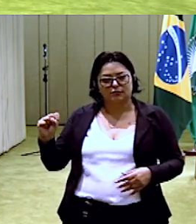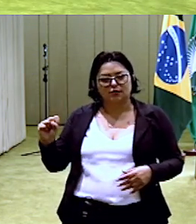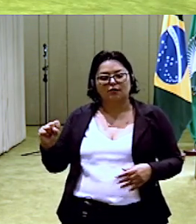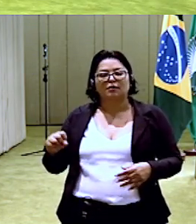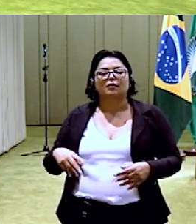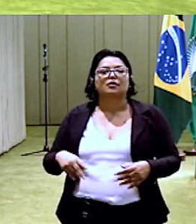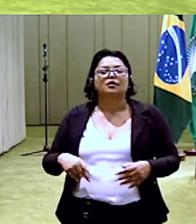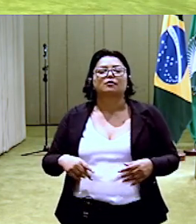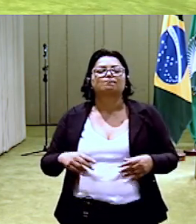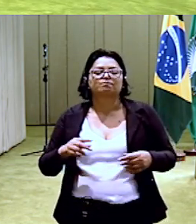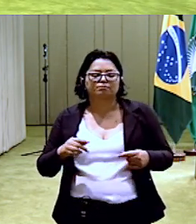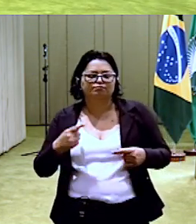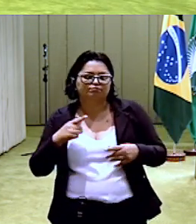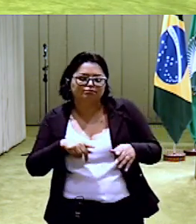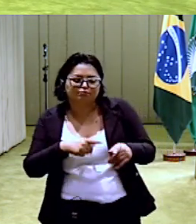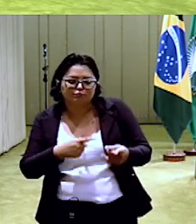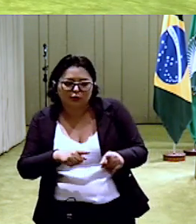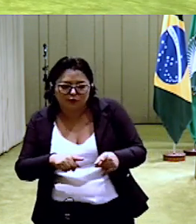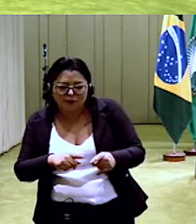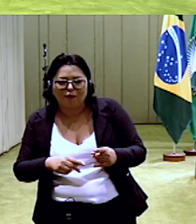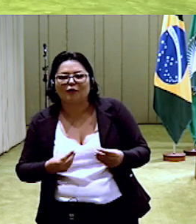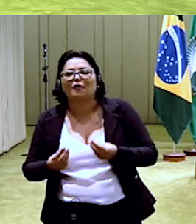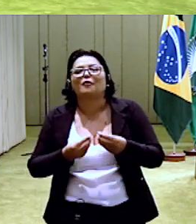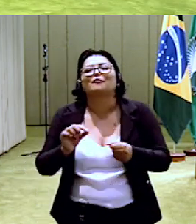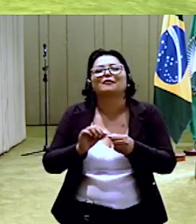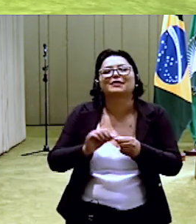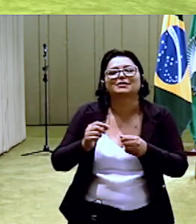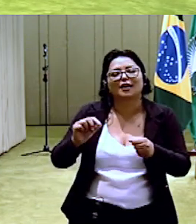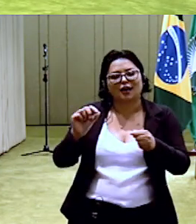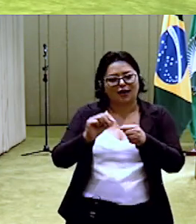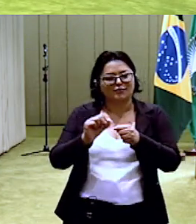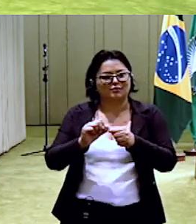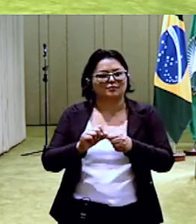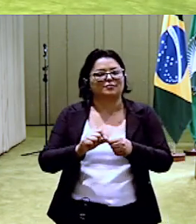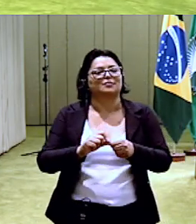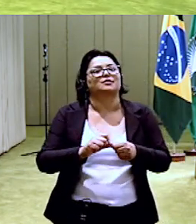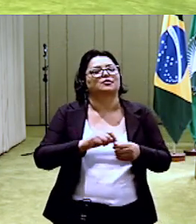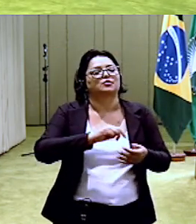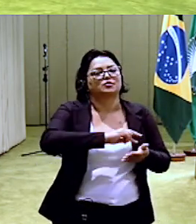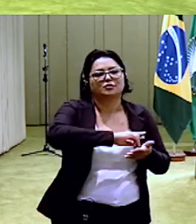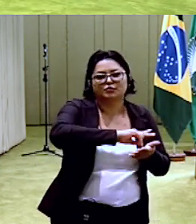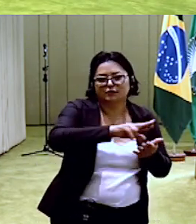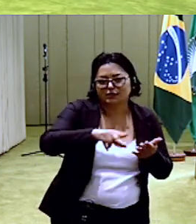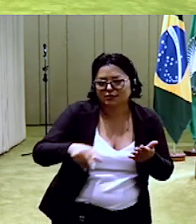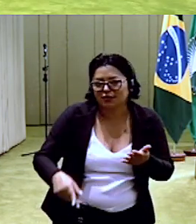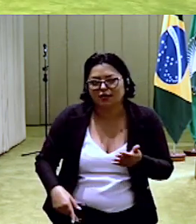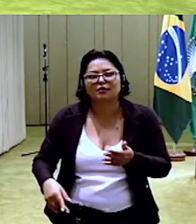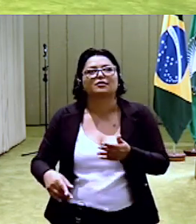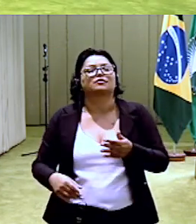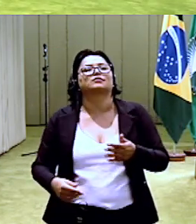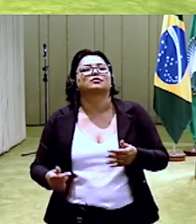questão da diversidade e da inclusão. E eu penso que é uma best practice que pode ser utilizada para várias organizações